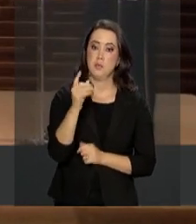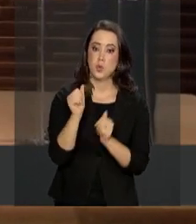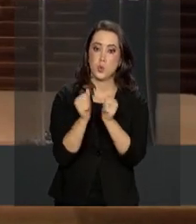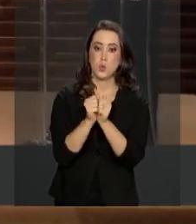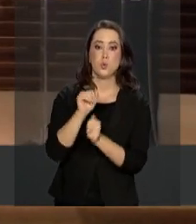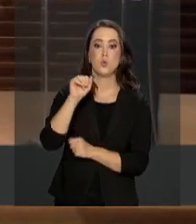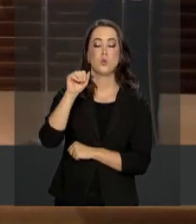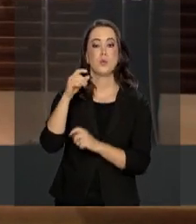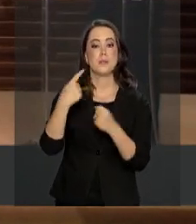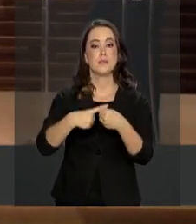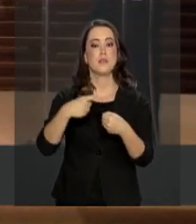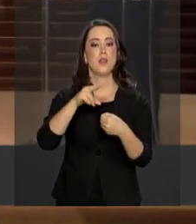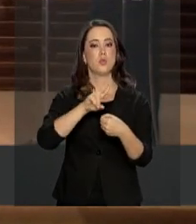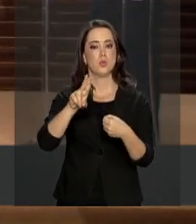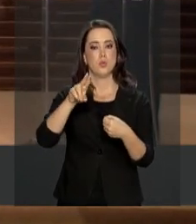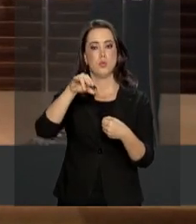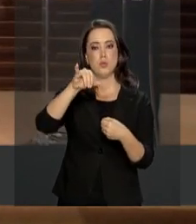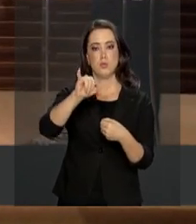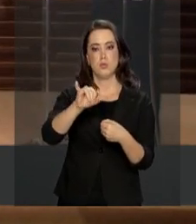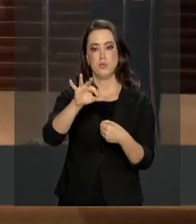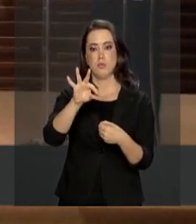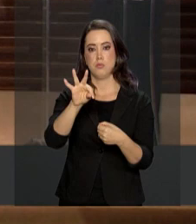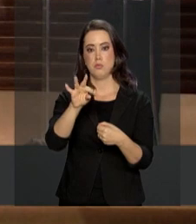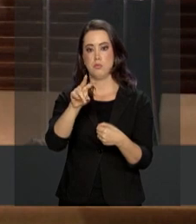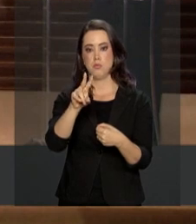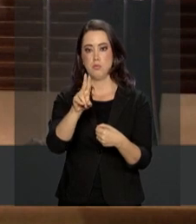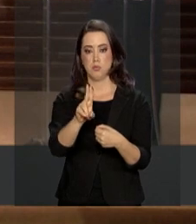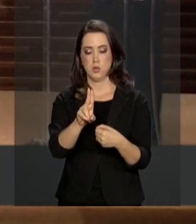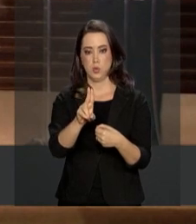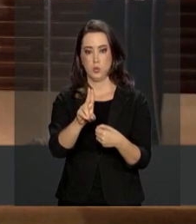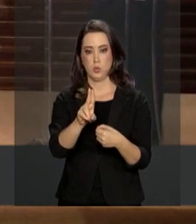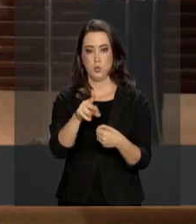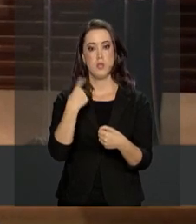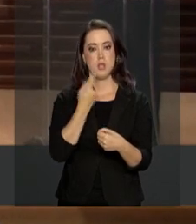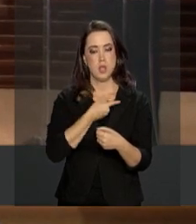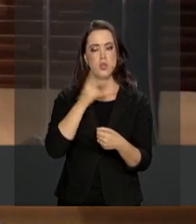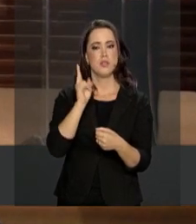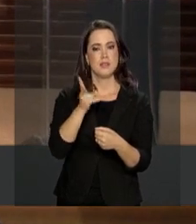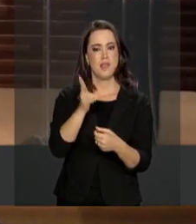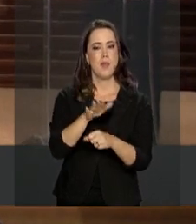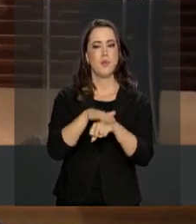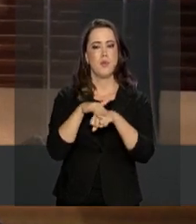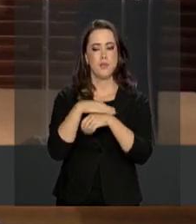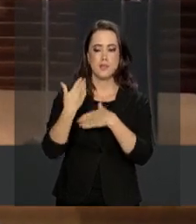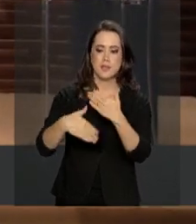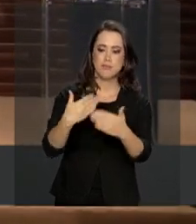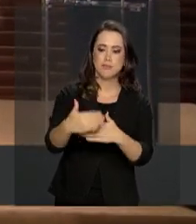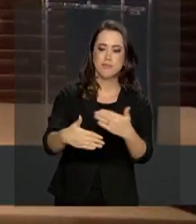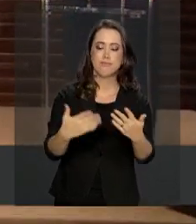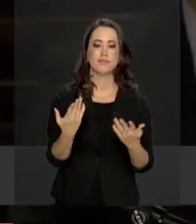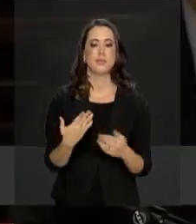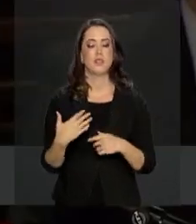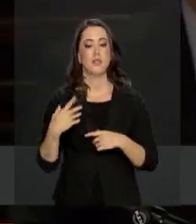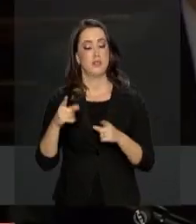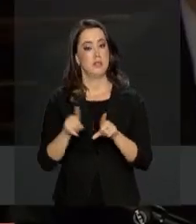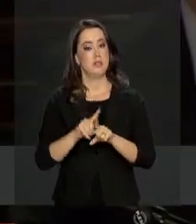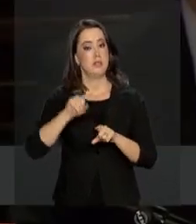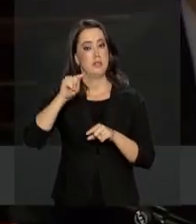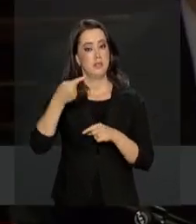conversando durante toda a viagem e solidificou se uma amizade que fez com que num dado momento ele